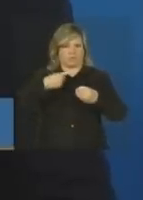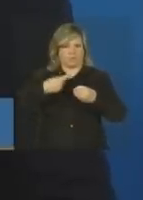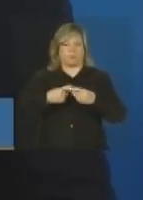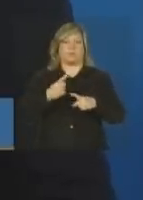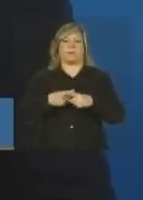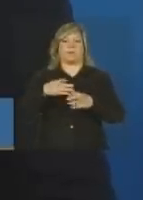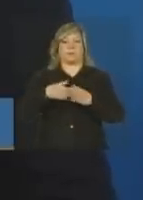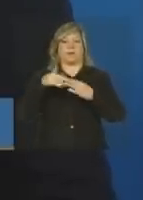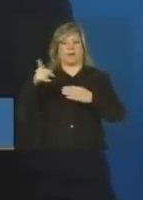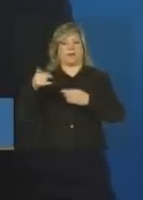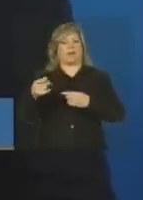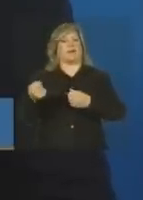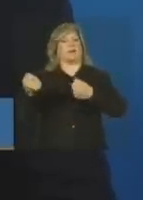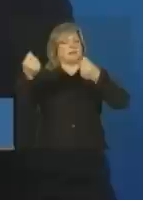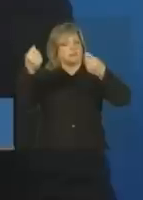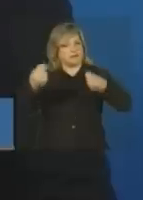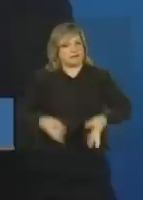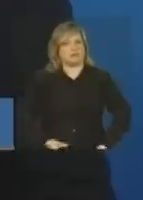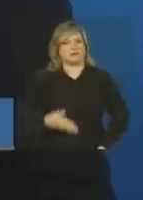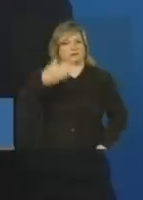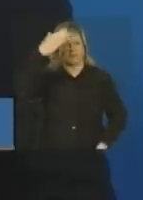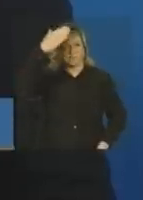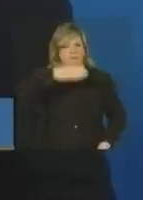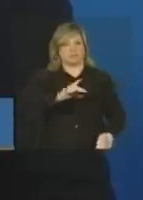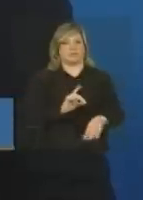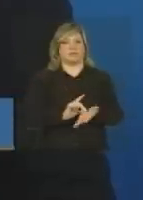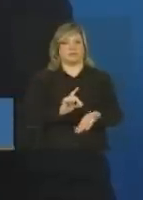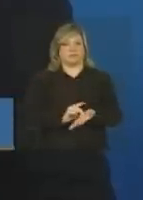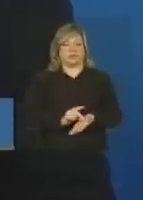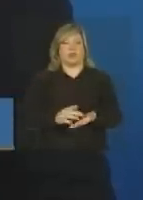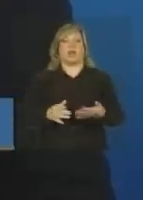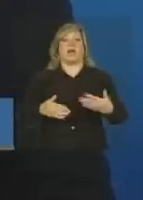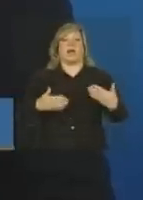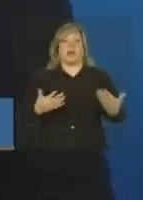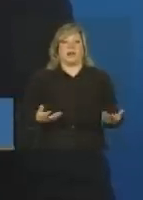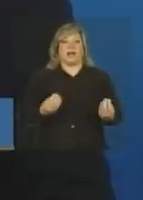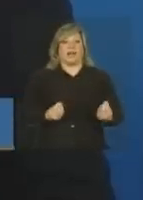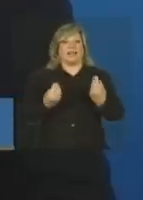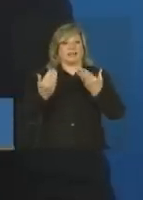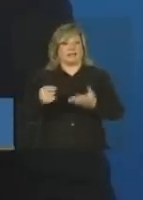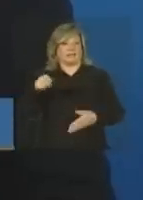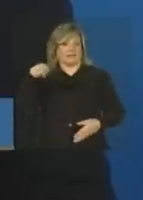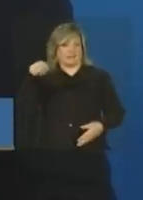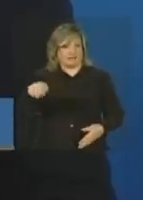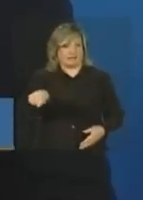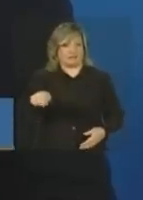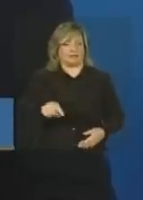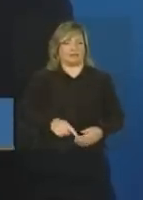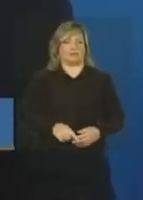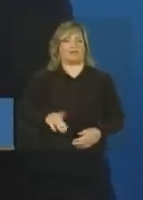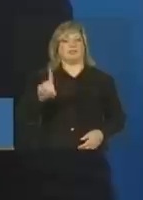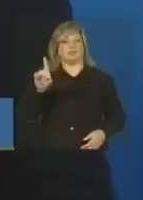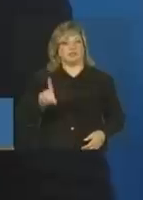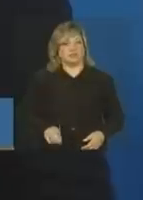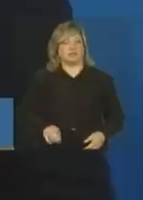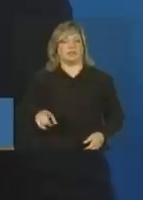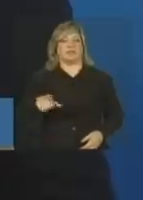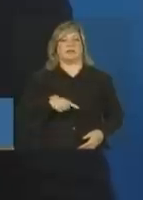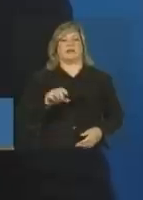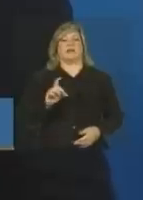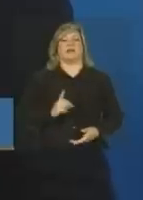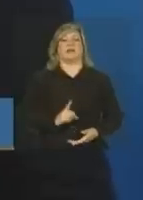apresente justificativas, né? E aí é dado a ele o direito de ampla